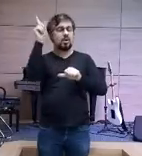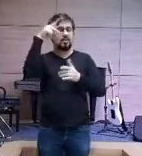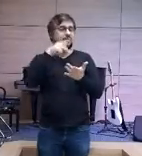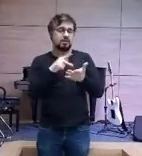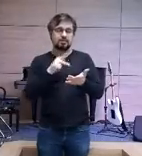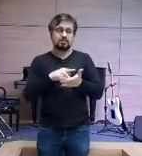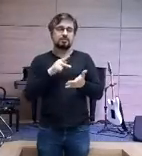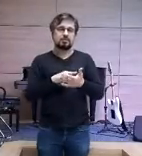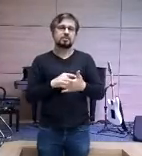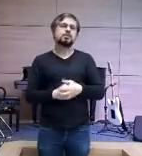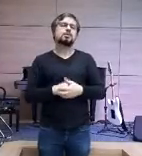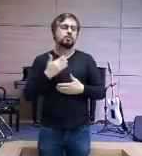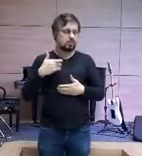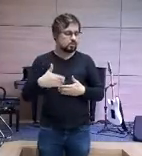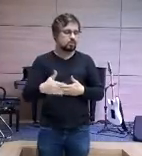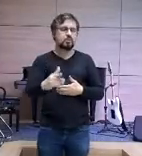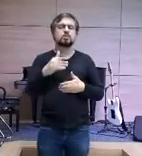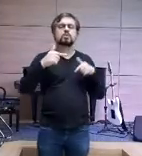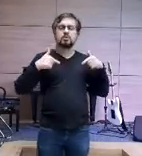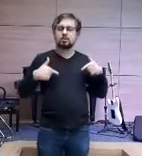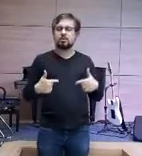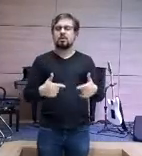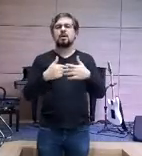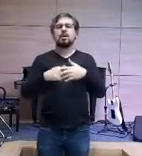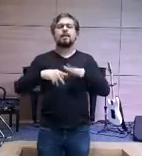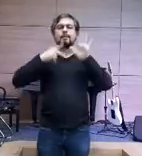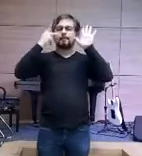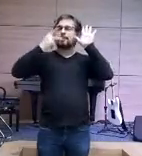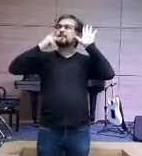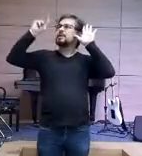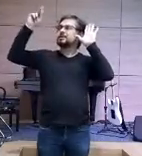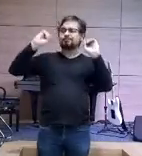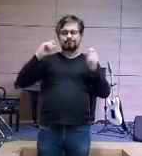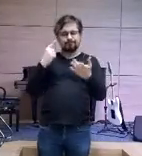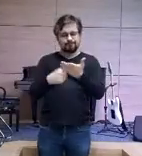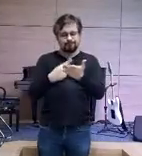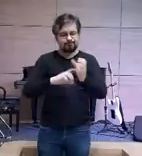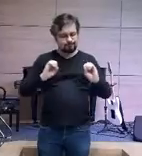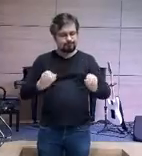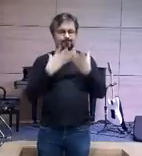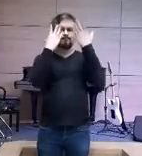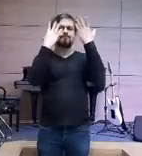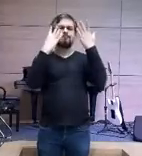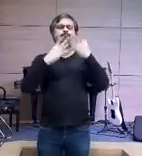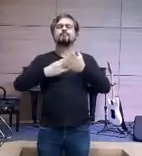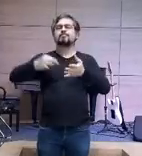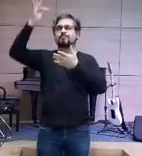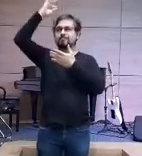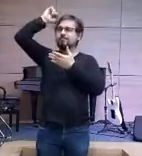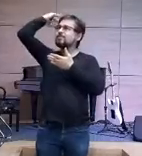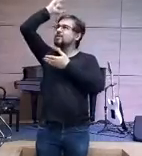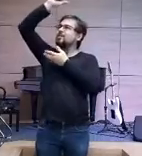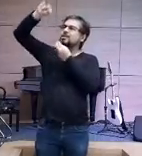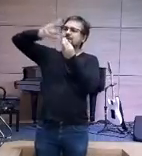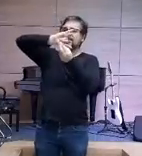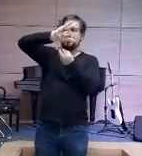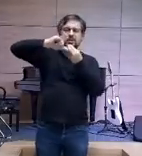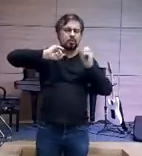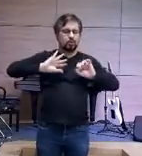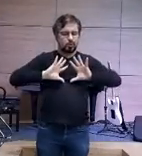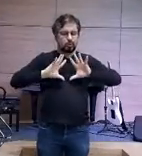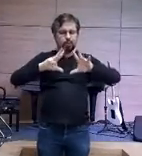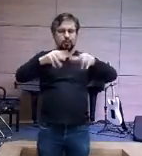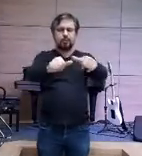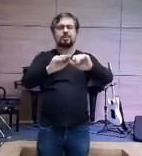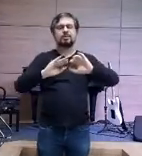é real a promessa se cumpriu o espírito foi derramado sobre toda a terra e sobre toda